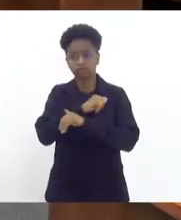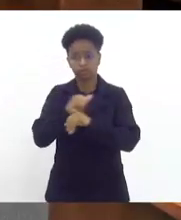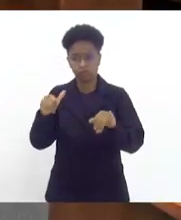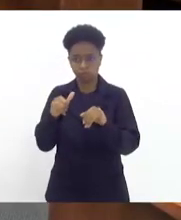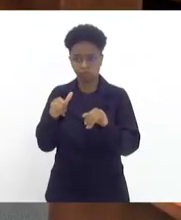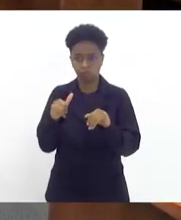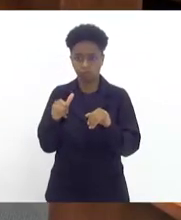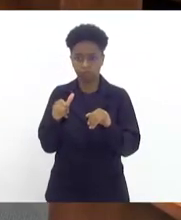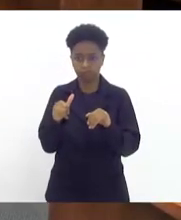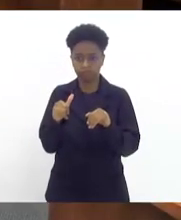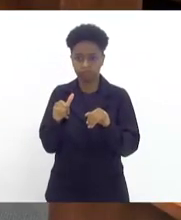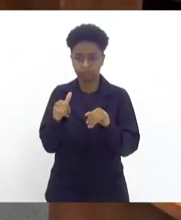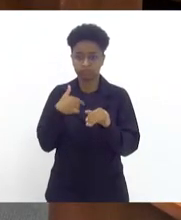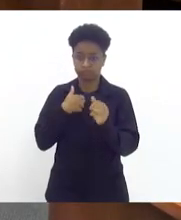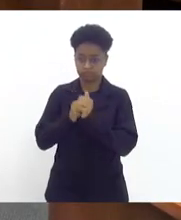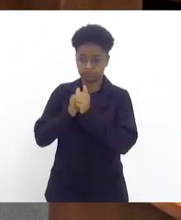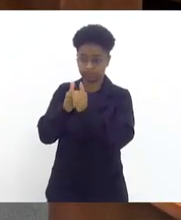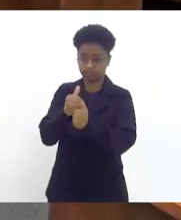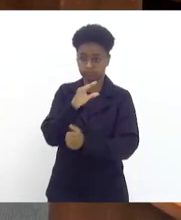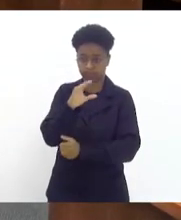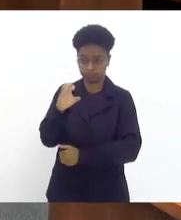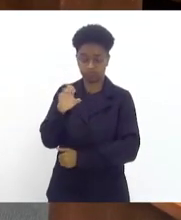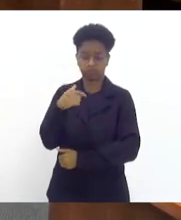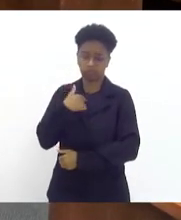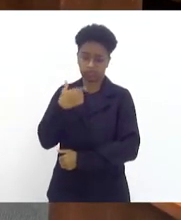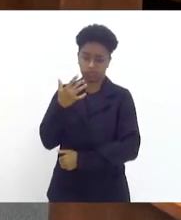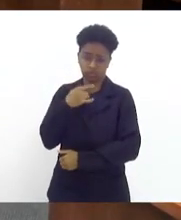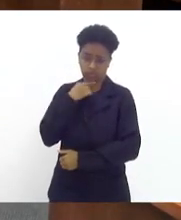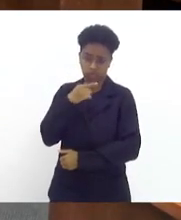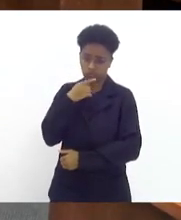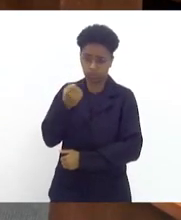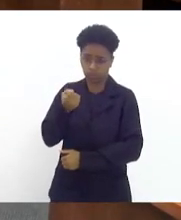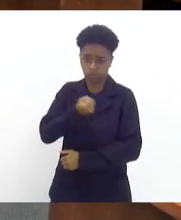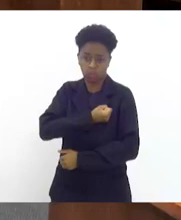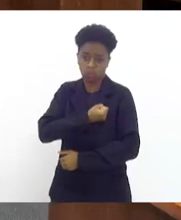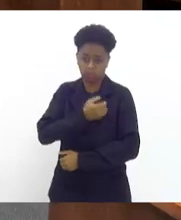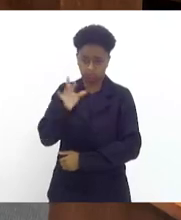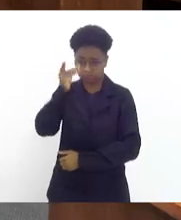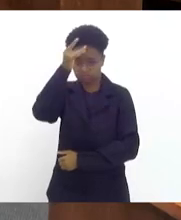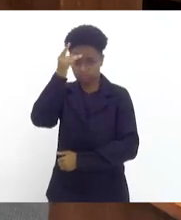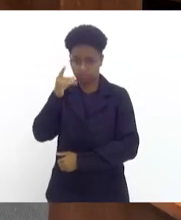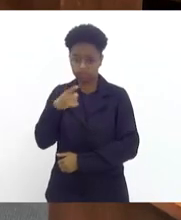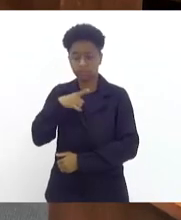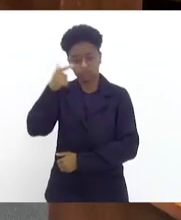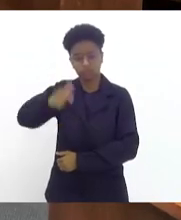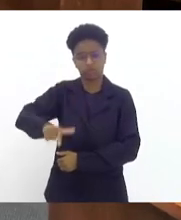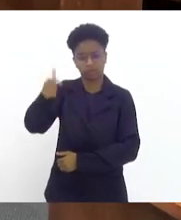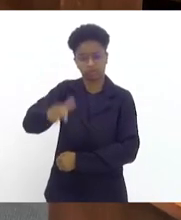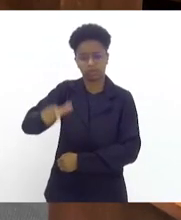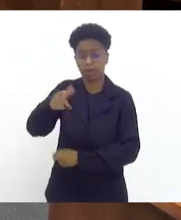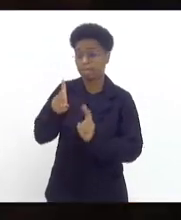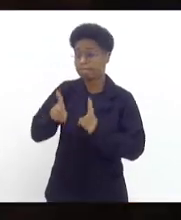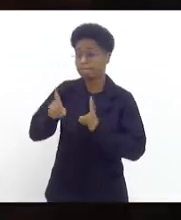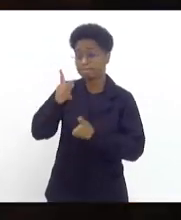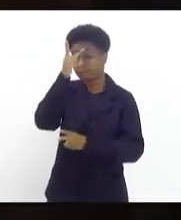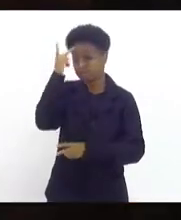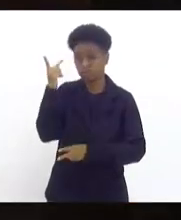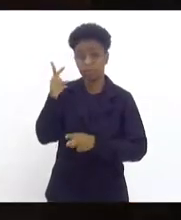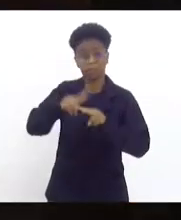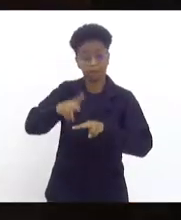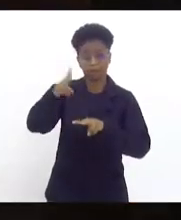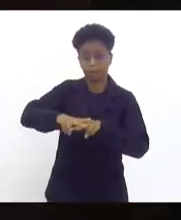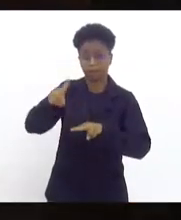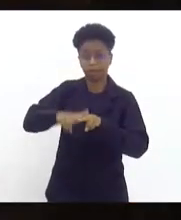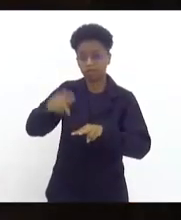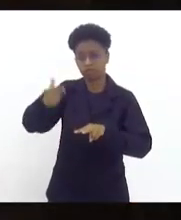nesse quando eu acompanho do CCS é porque eu Sou péssima para guardar números a recorrência a mesma pessoa é presa 500 vezes